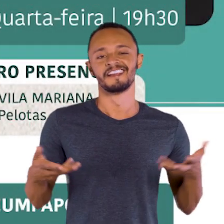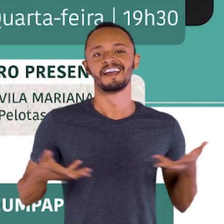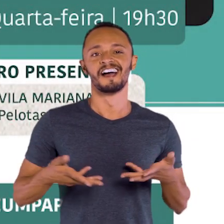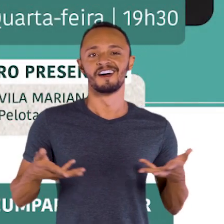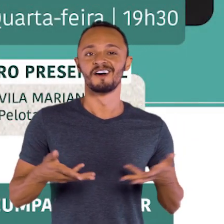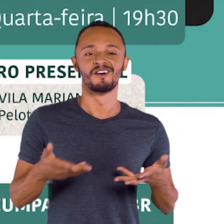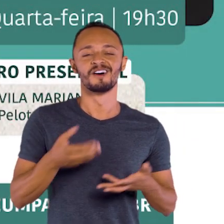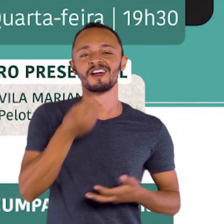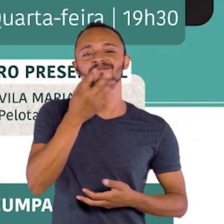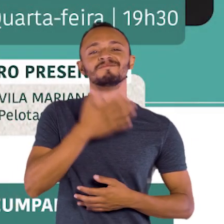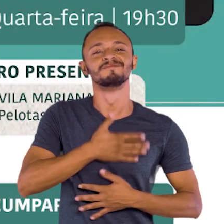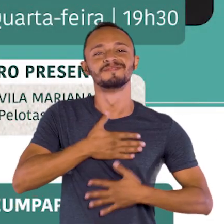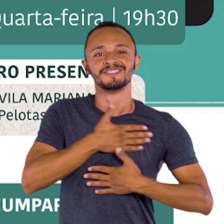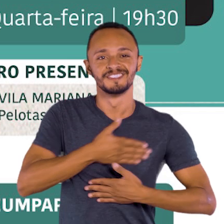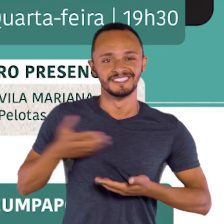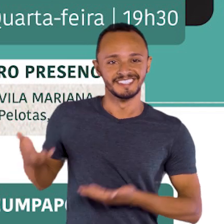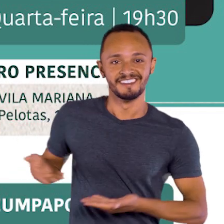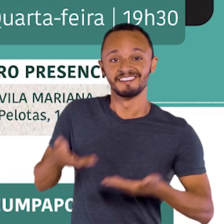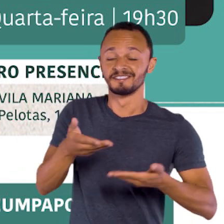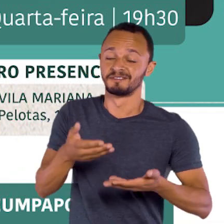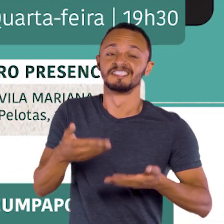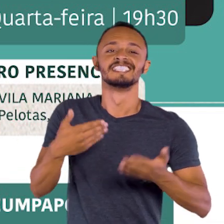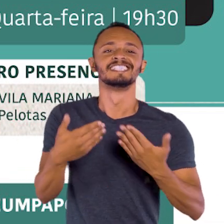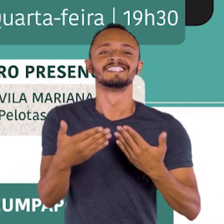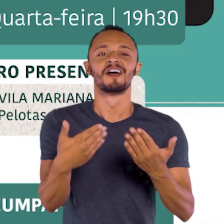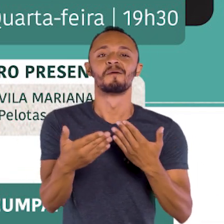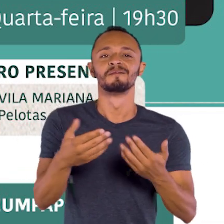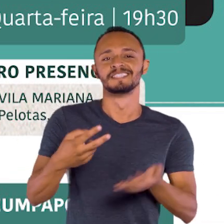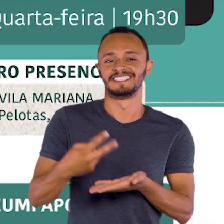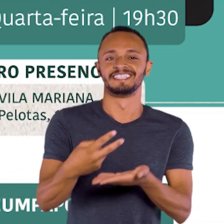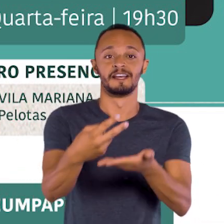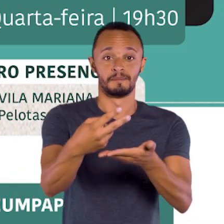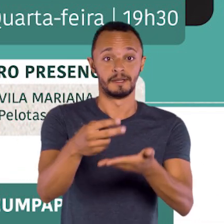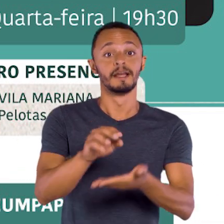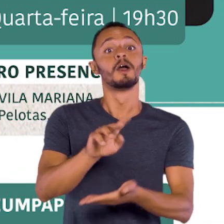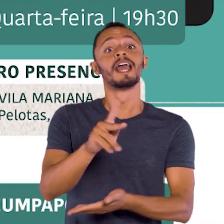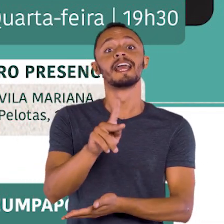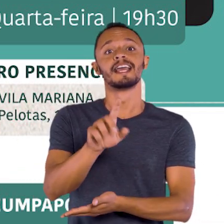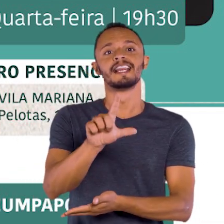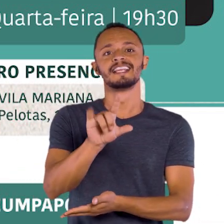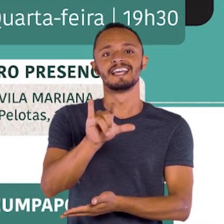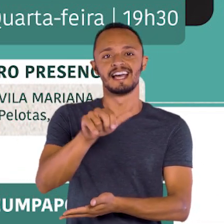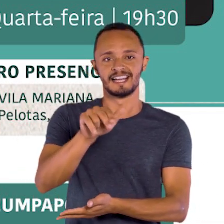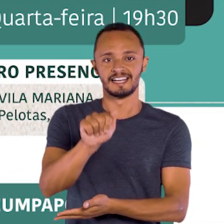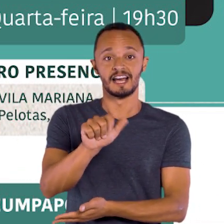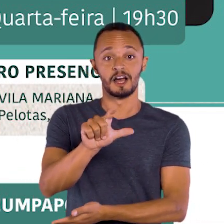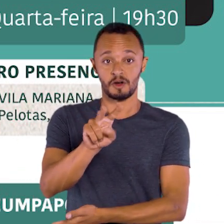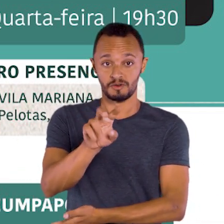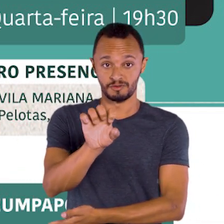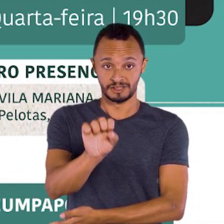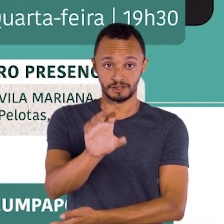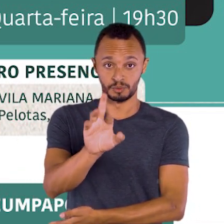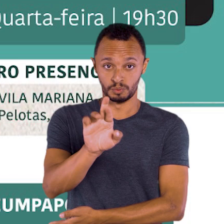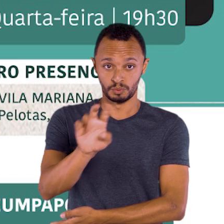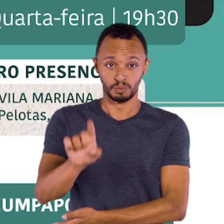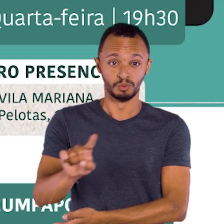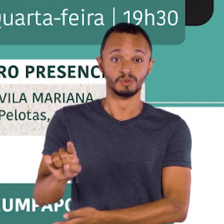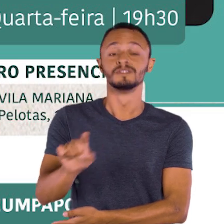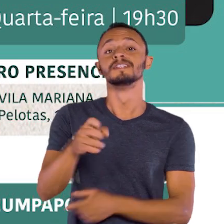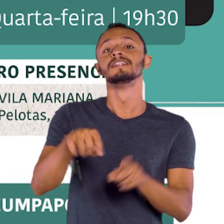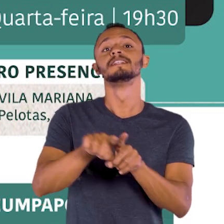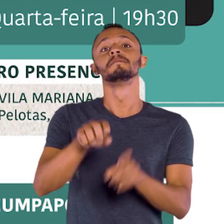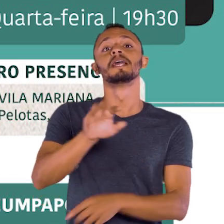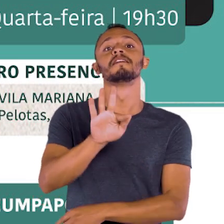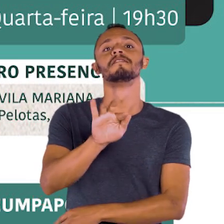E agora temos o prazer de apresentar o evento Sempre um Papo, com Eliana Alves Cruz e mediação de Afonso Borges e Tom